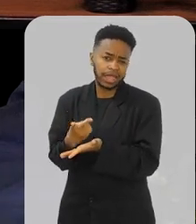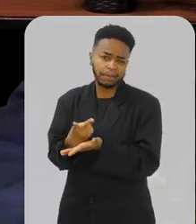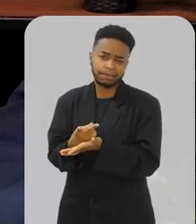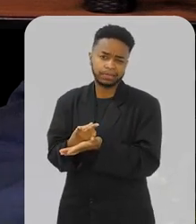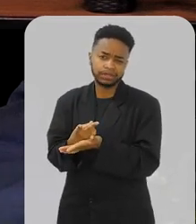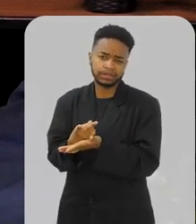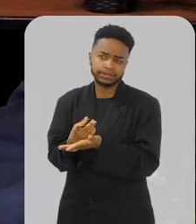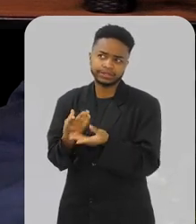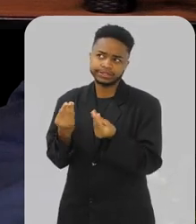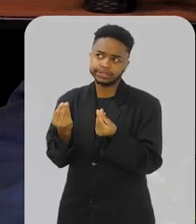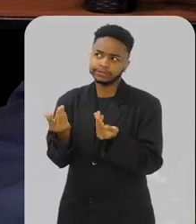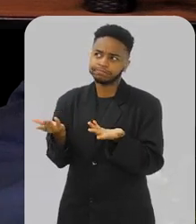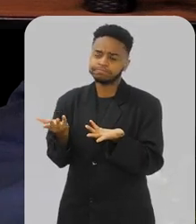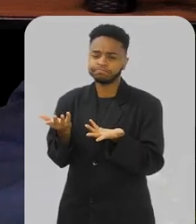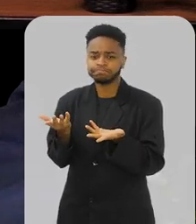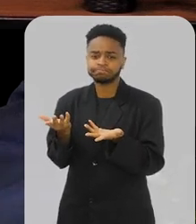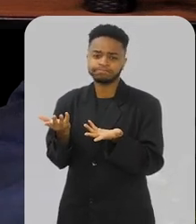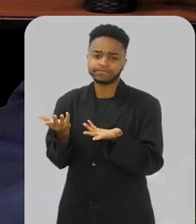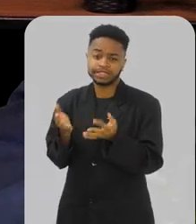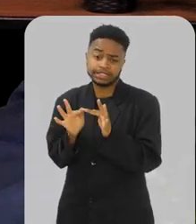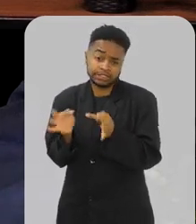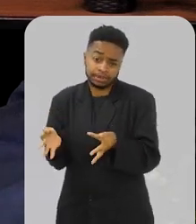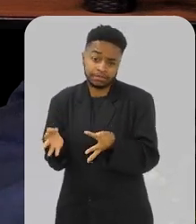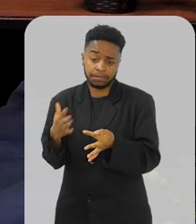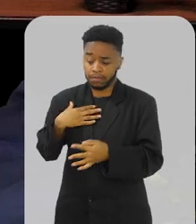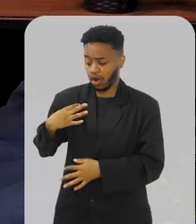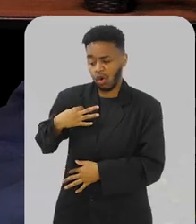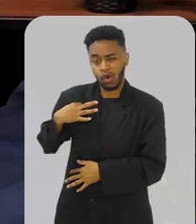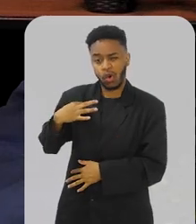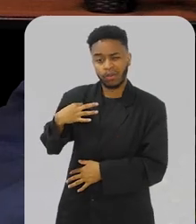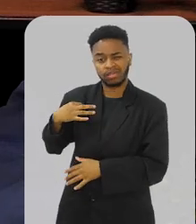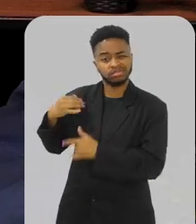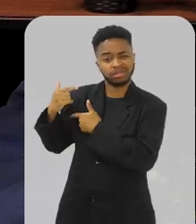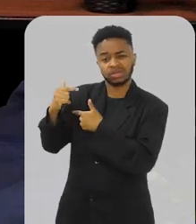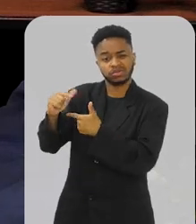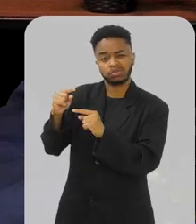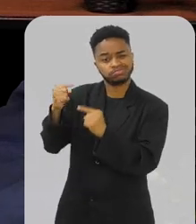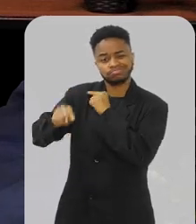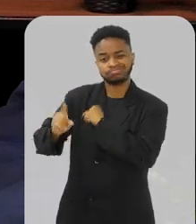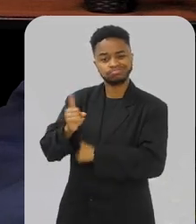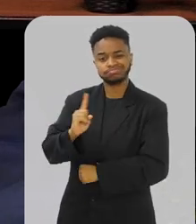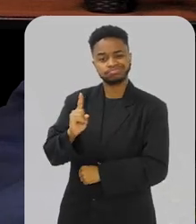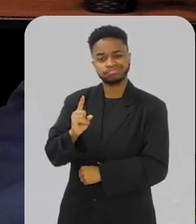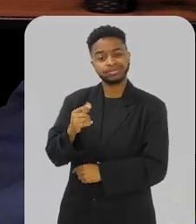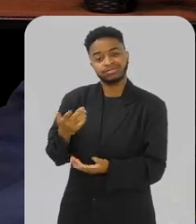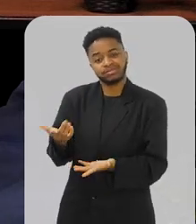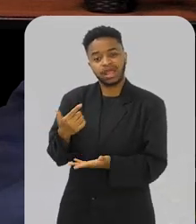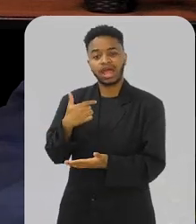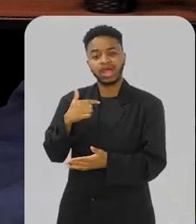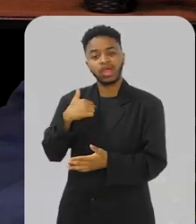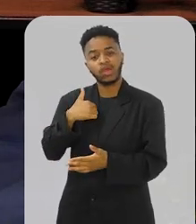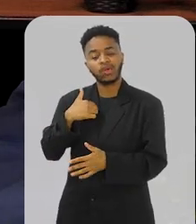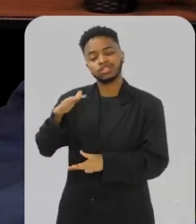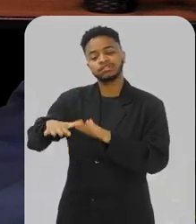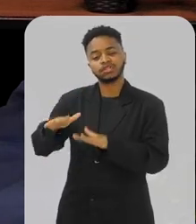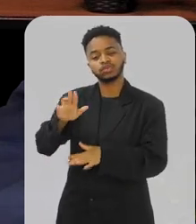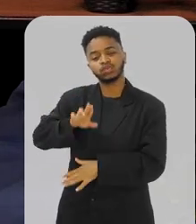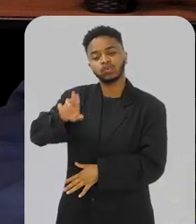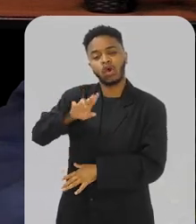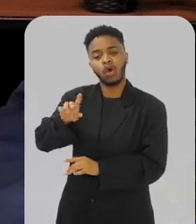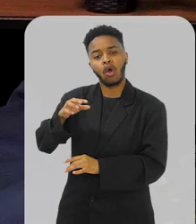pessoa muito cíclica. Então, meu modo de vestir nunca foi muito tradicional. Teve muitos anos que eu andava muito